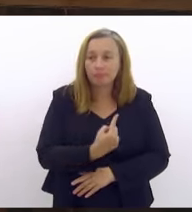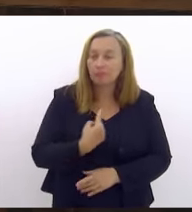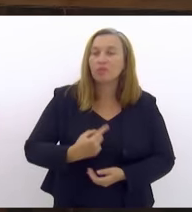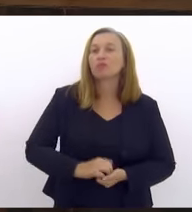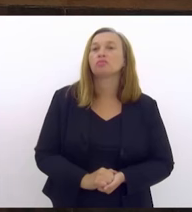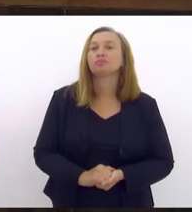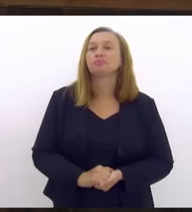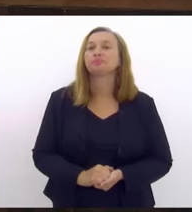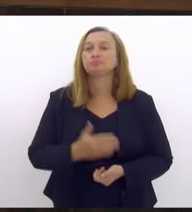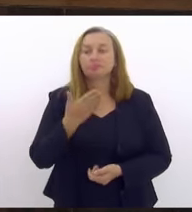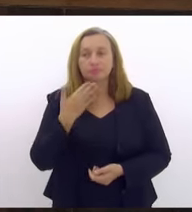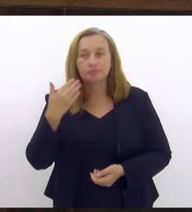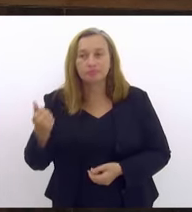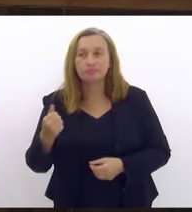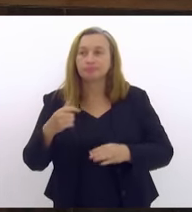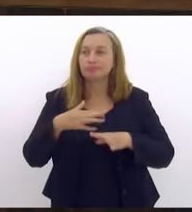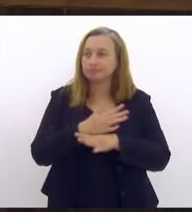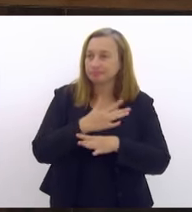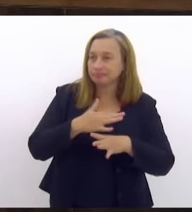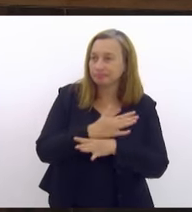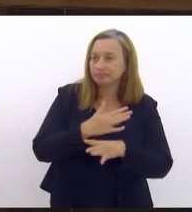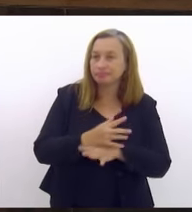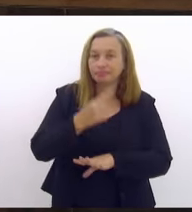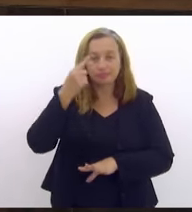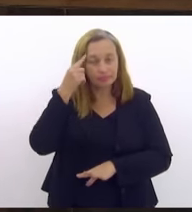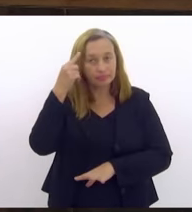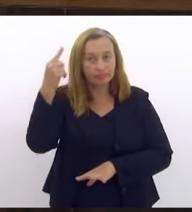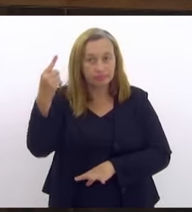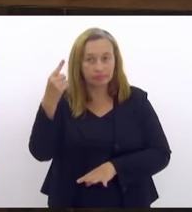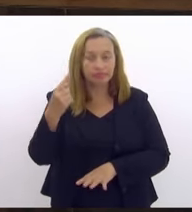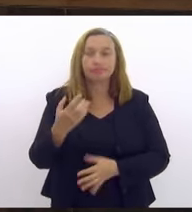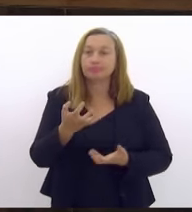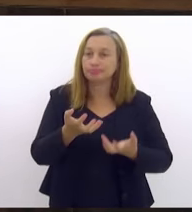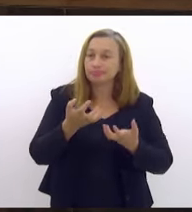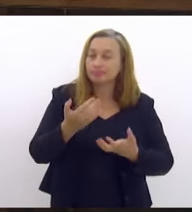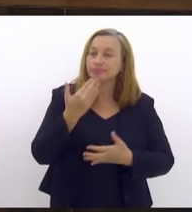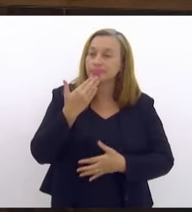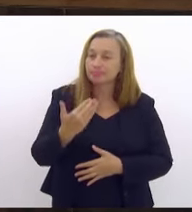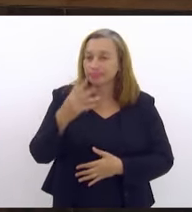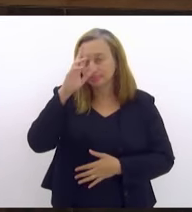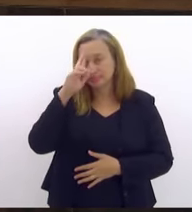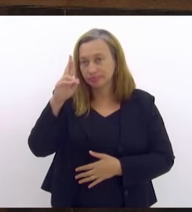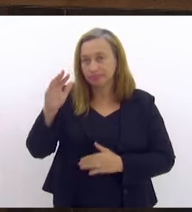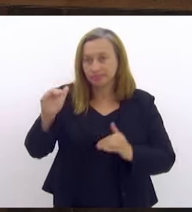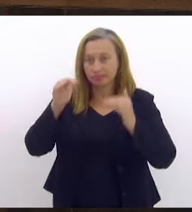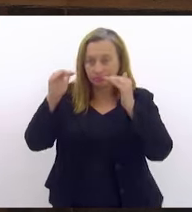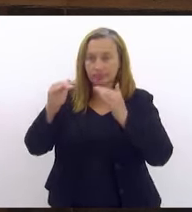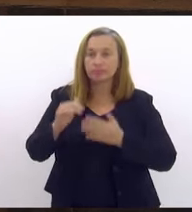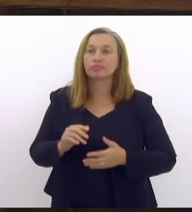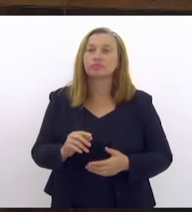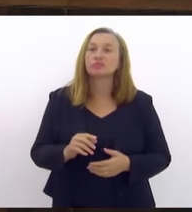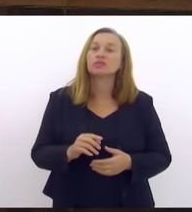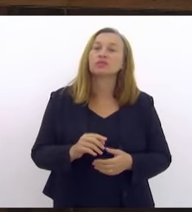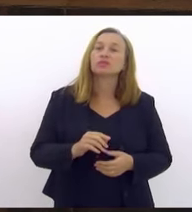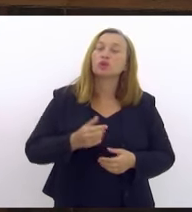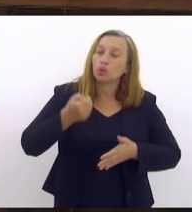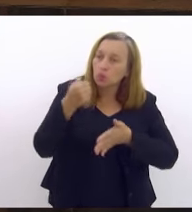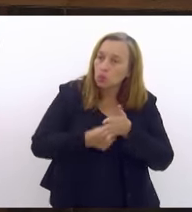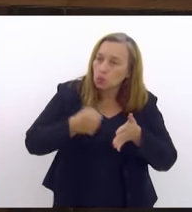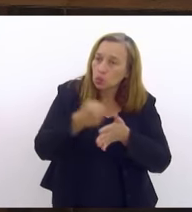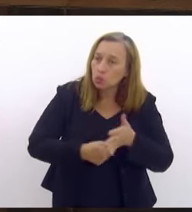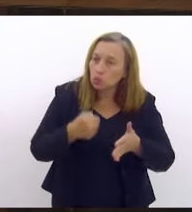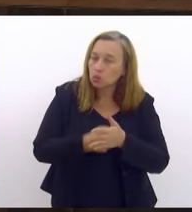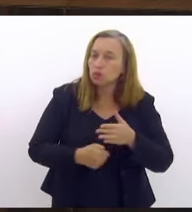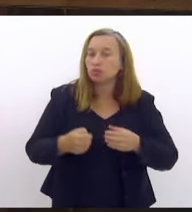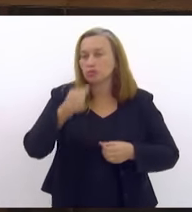levando melhorias para a nossa cidade, ideias. É isso que eu quero pedir a Vossa Excelência, para que lute, sim, lute pelo